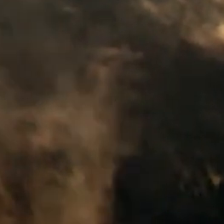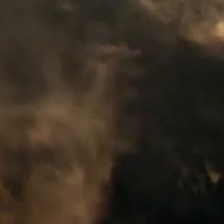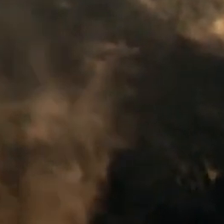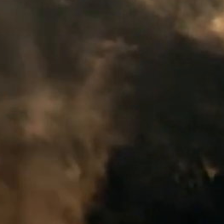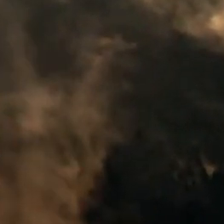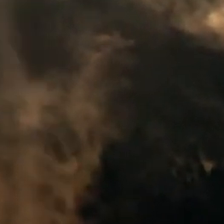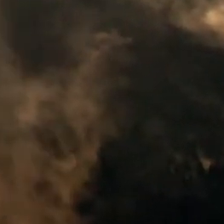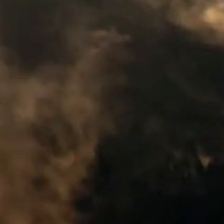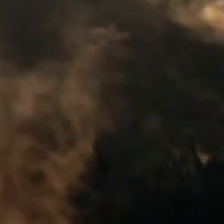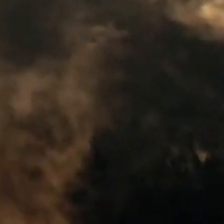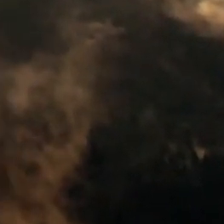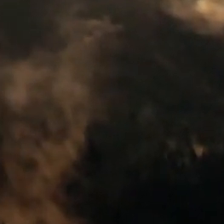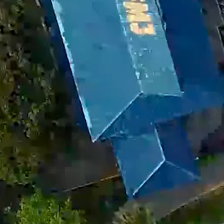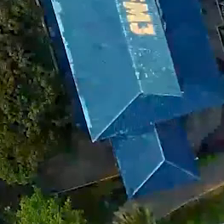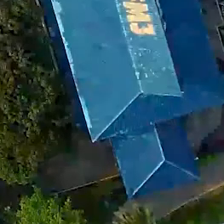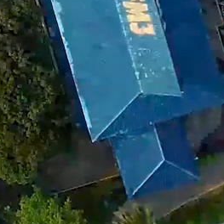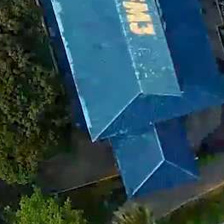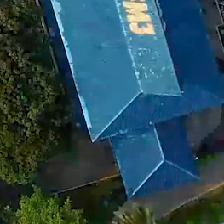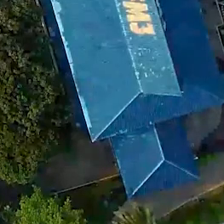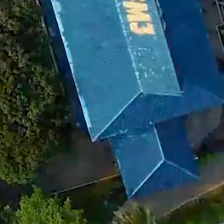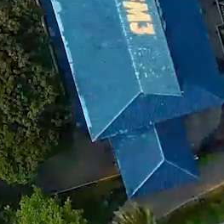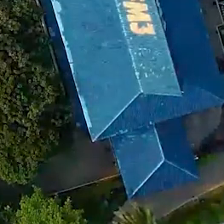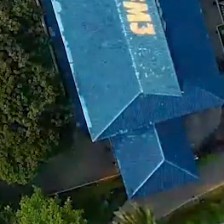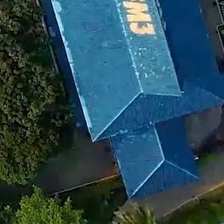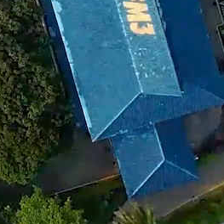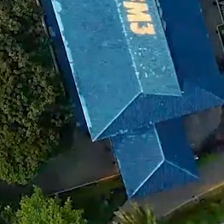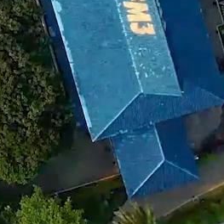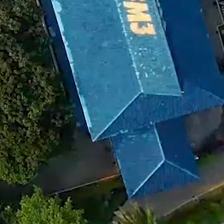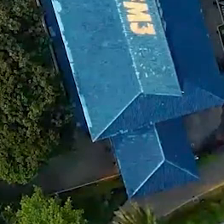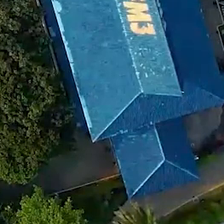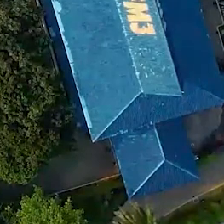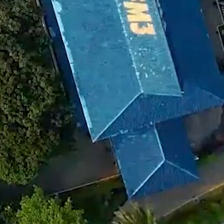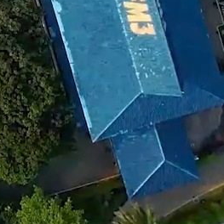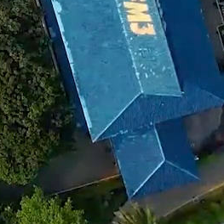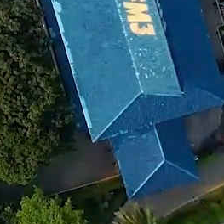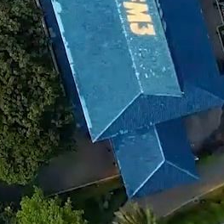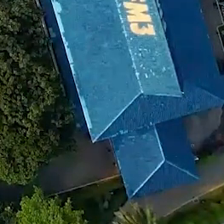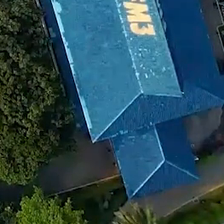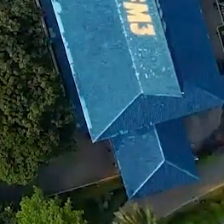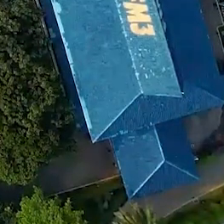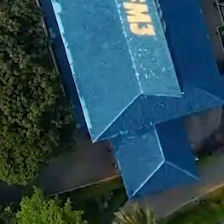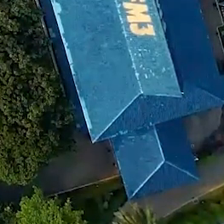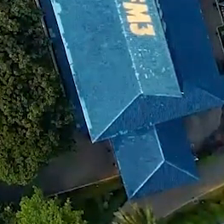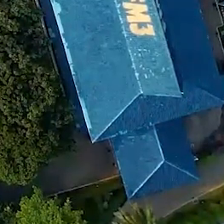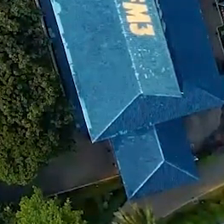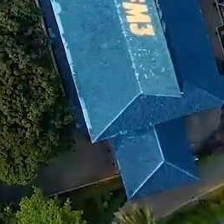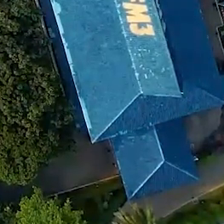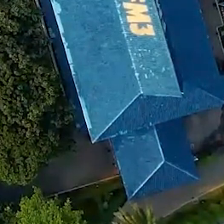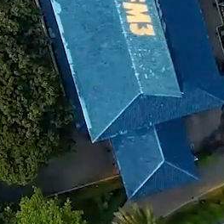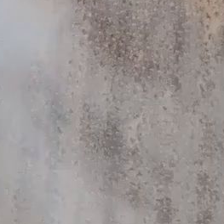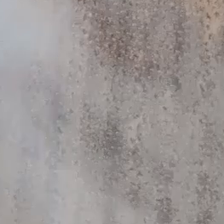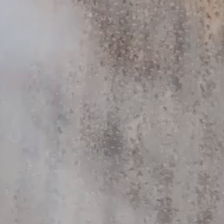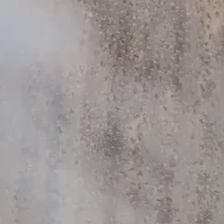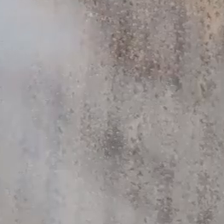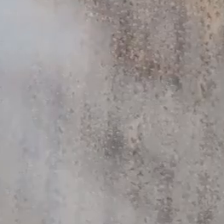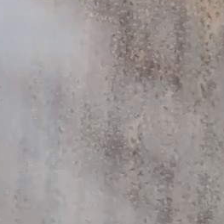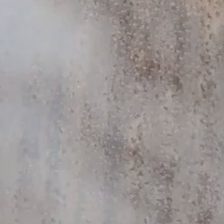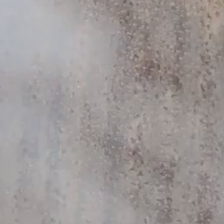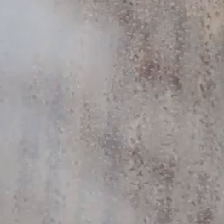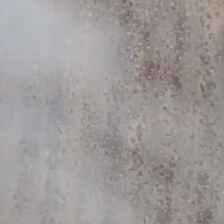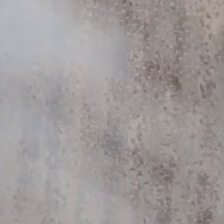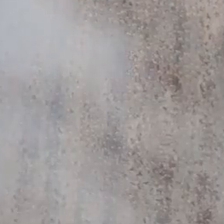estufa, fenômeno natural responsável pela manutenção do calor na Terra e que vem apresentando uma